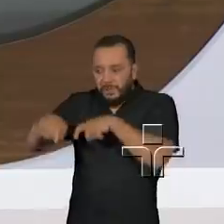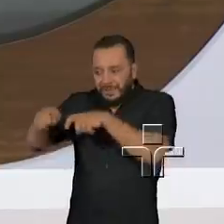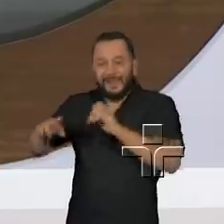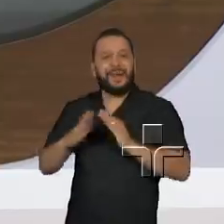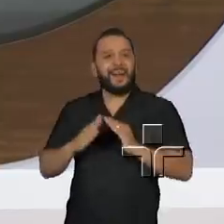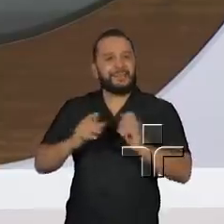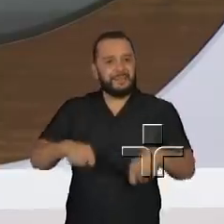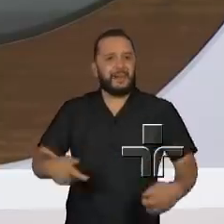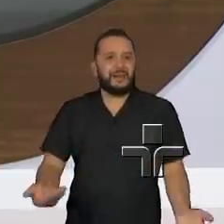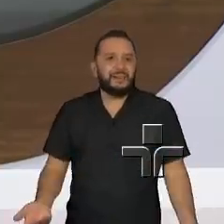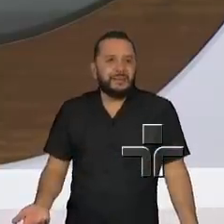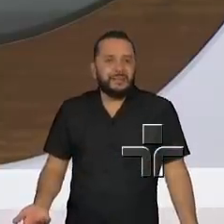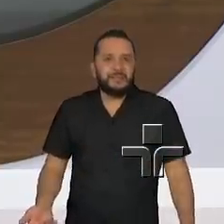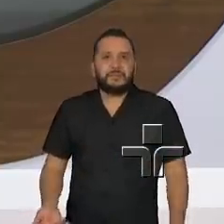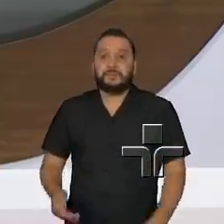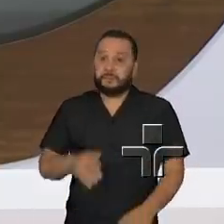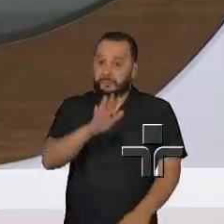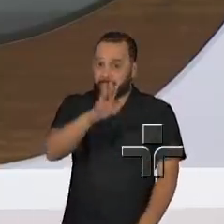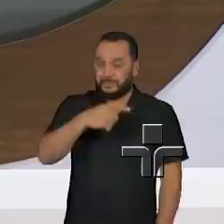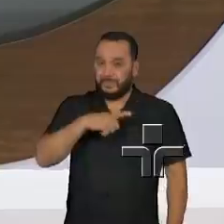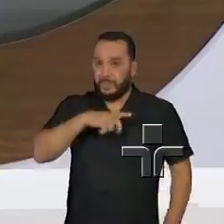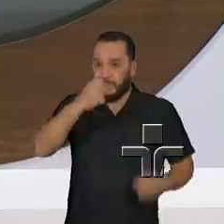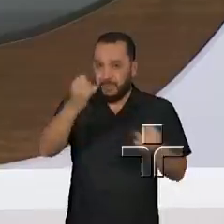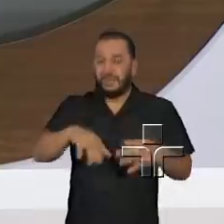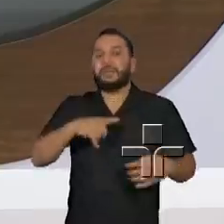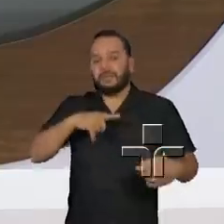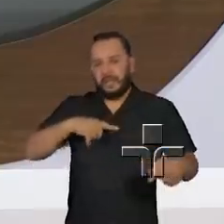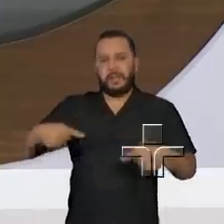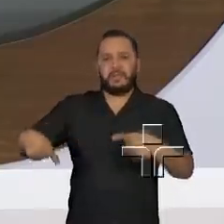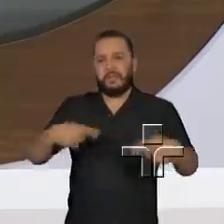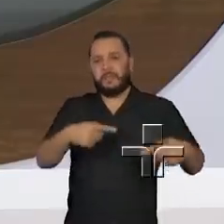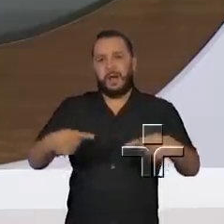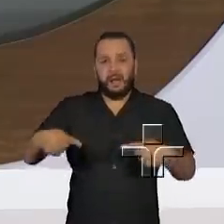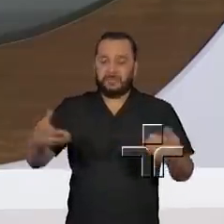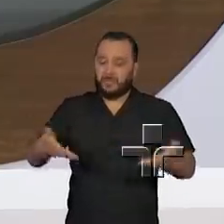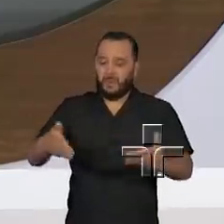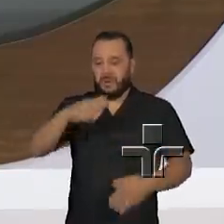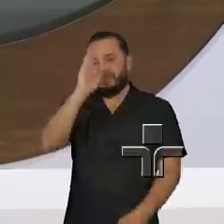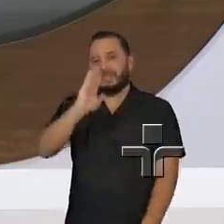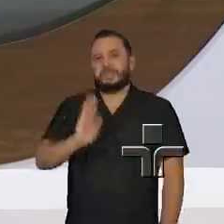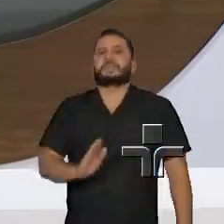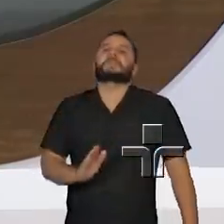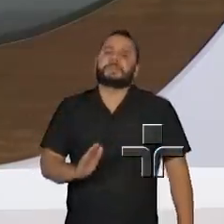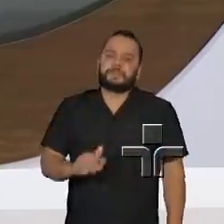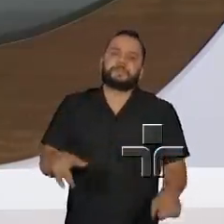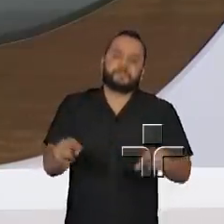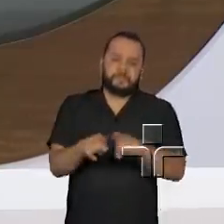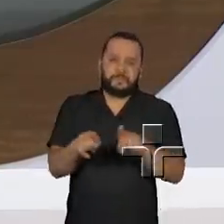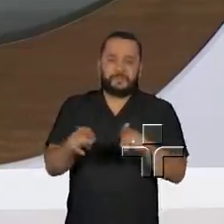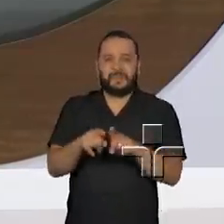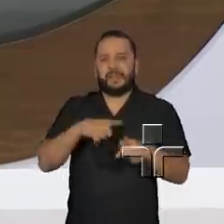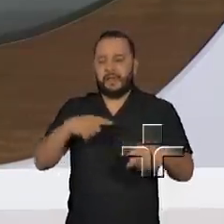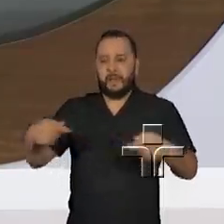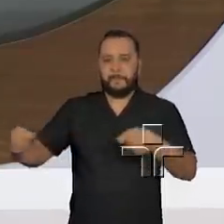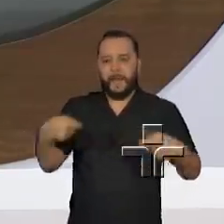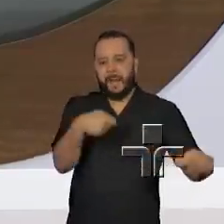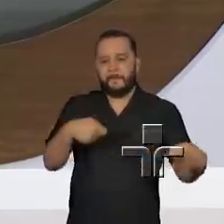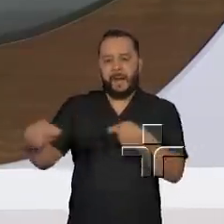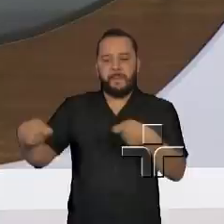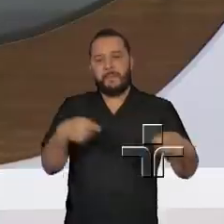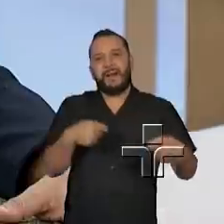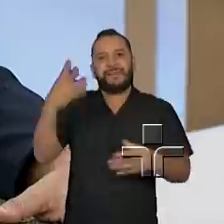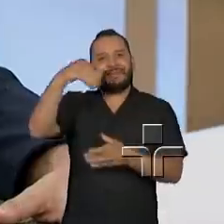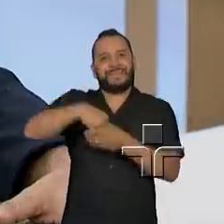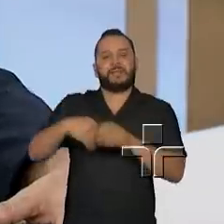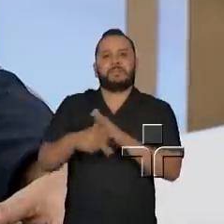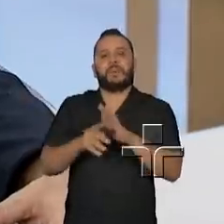Só para que a gente possa registrar, falar, há um debate muito forte no país nesse momento, inclusive há uma certa tensão dentro do próprio